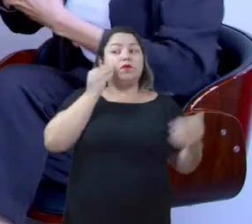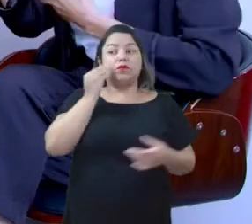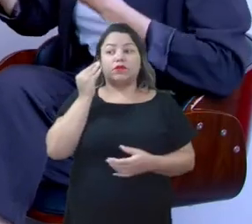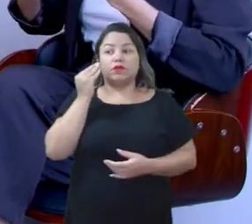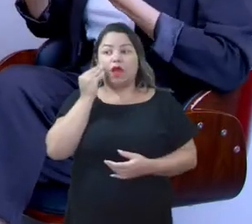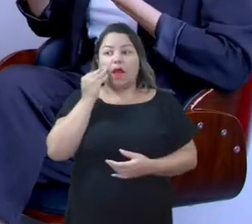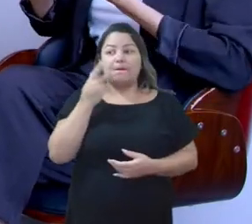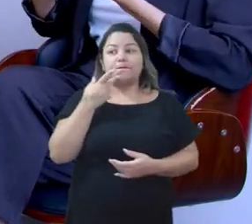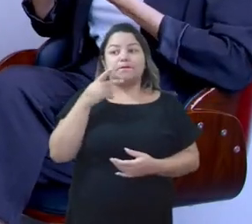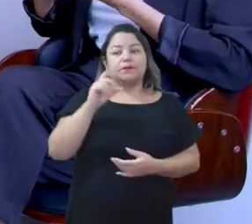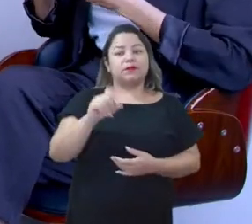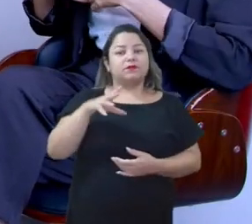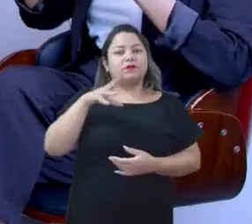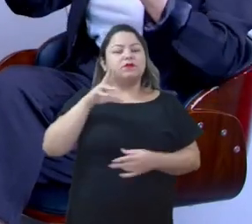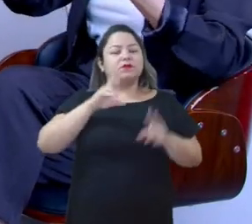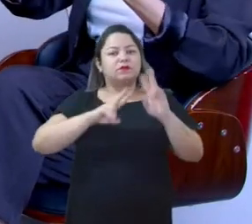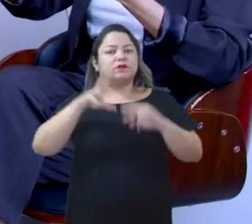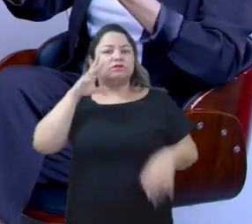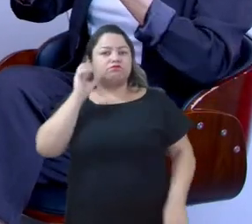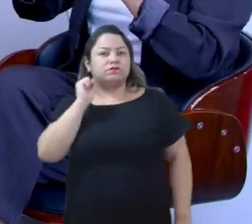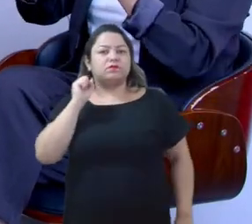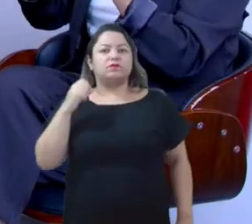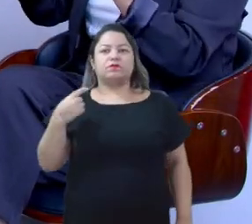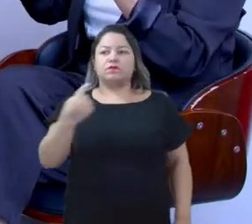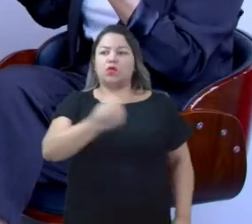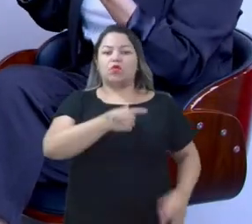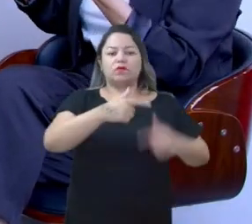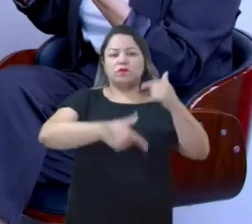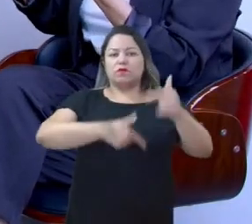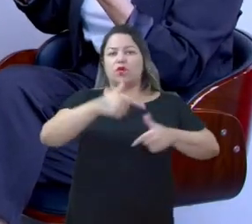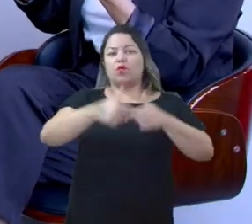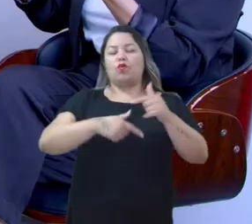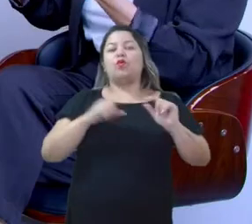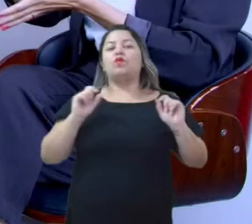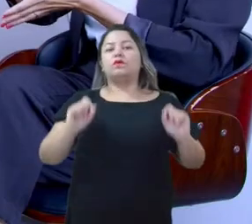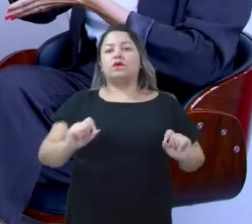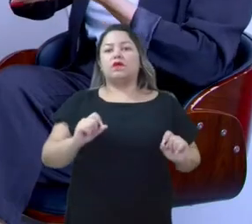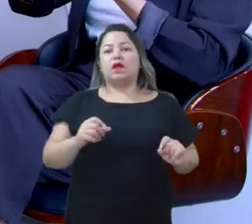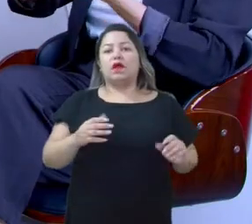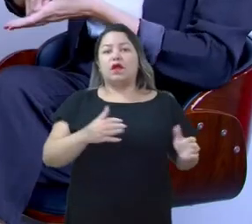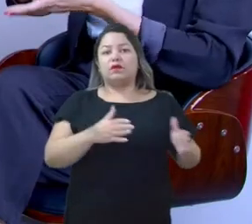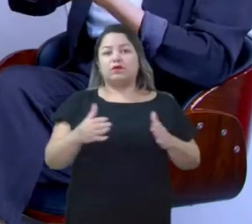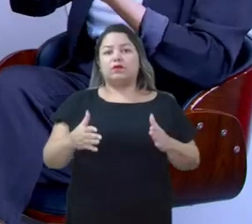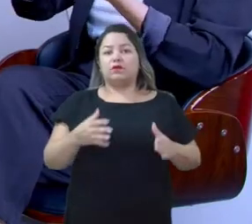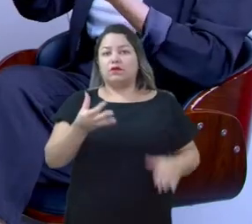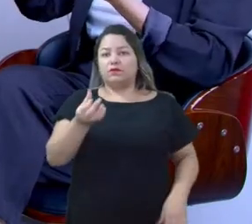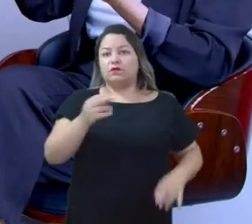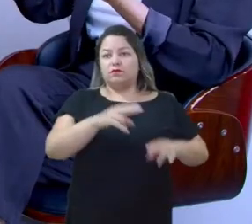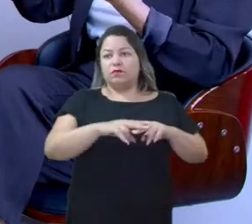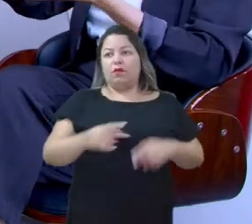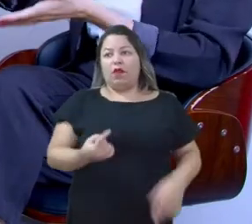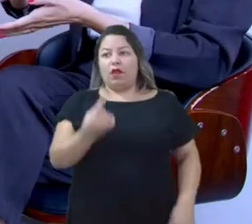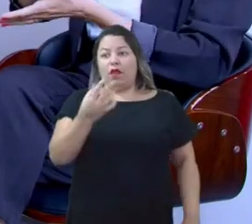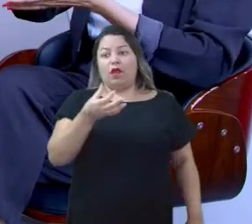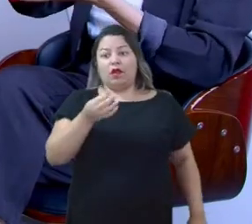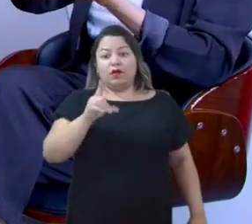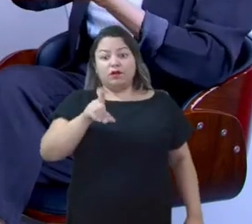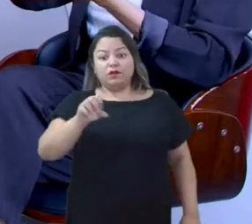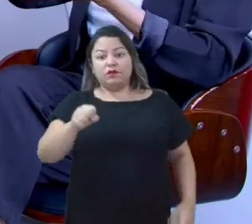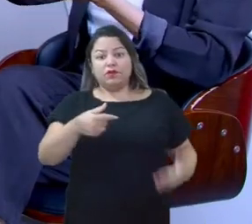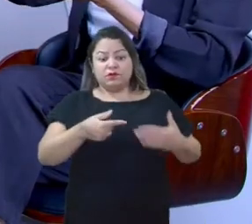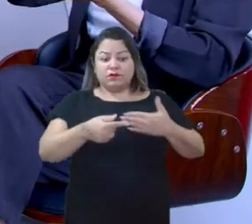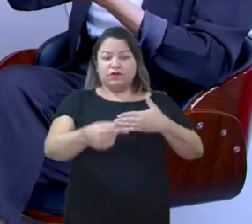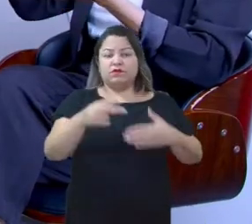quem escuta a gente, né, para o trabalhador, porque o que é essa escala 6x1? É a pessoa trabalhar 6 dias na semana,